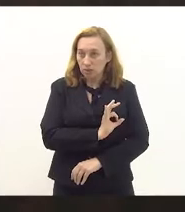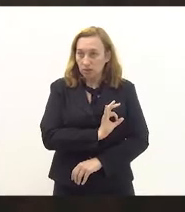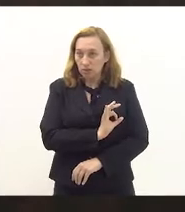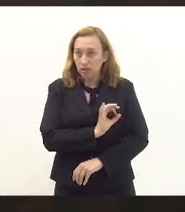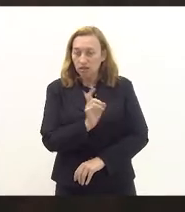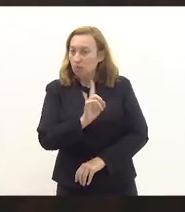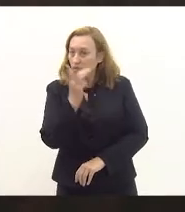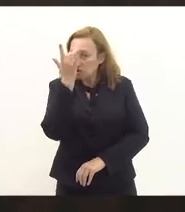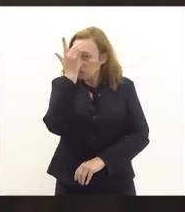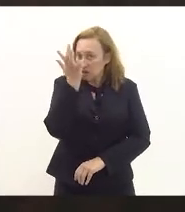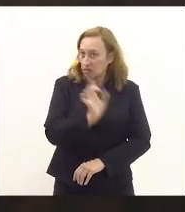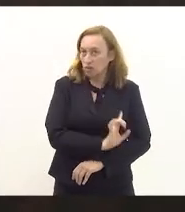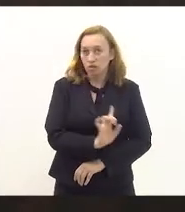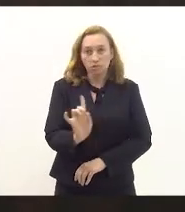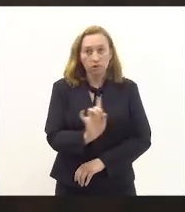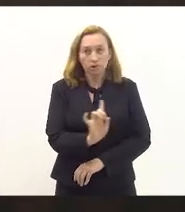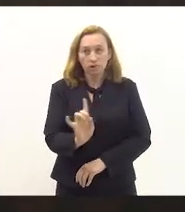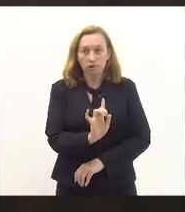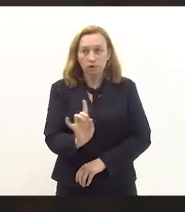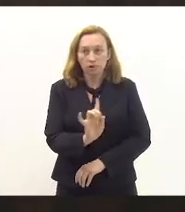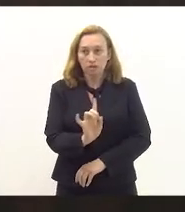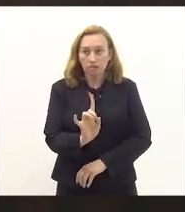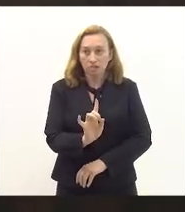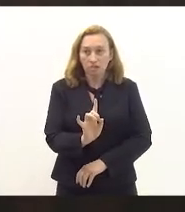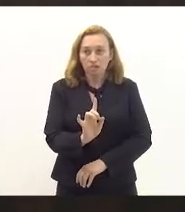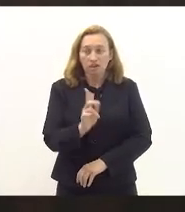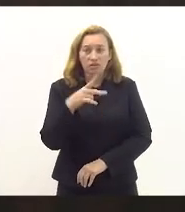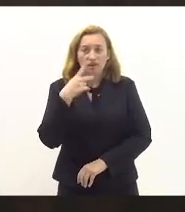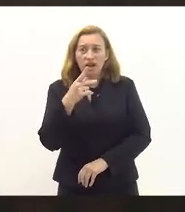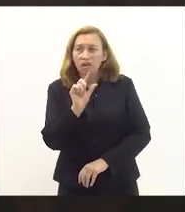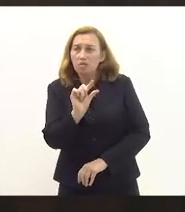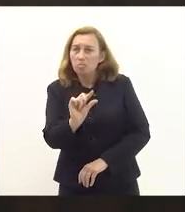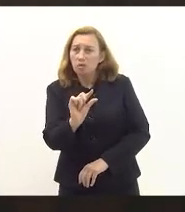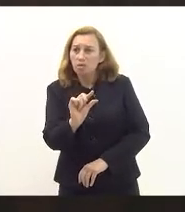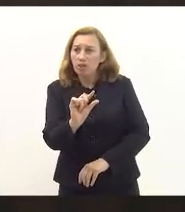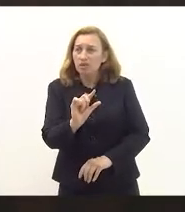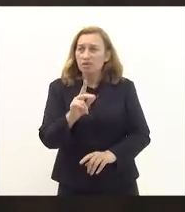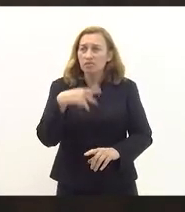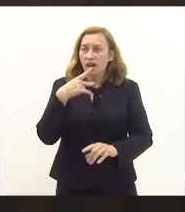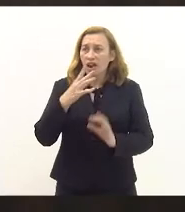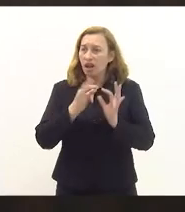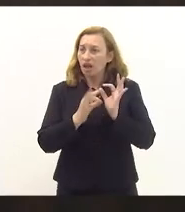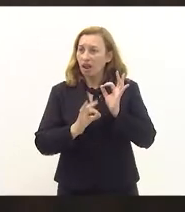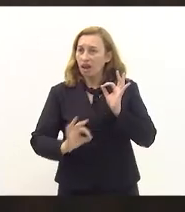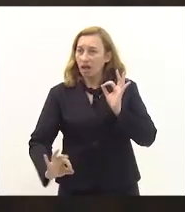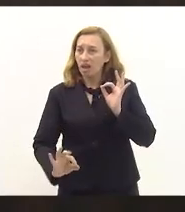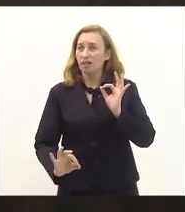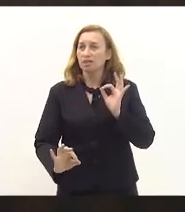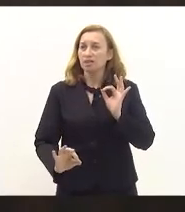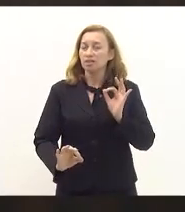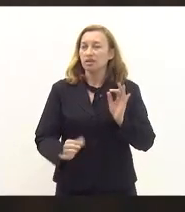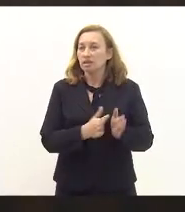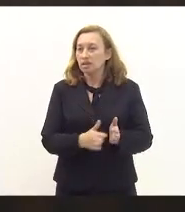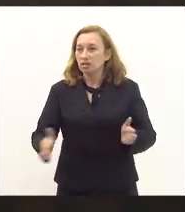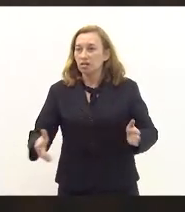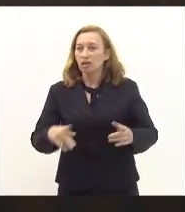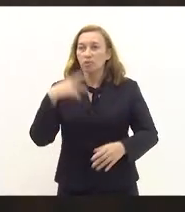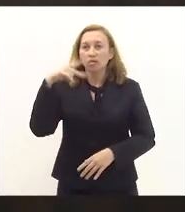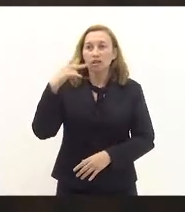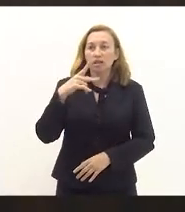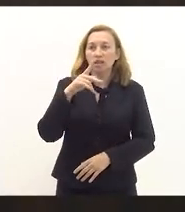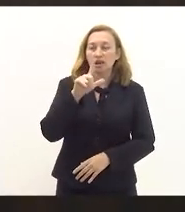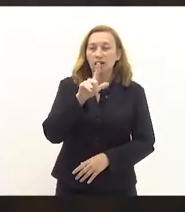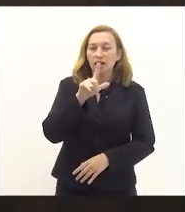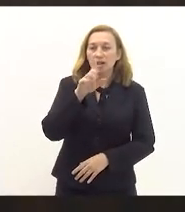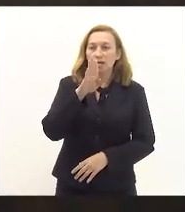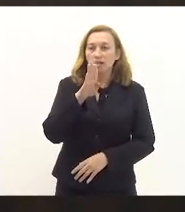tarefa fácil referir-me em poucas páginas à longa trajetória política de Leonel Brizola,